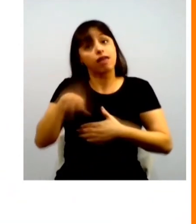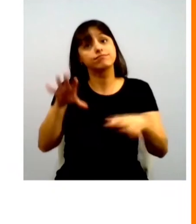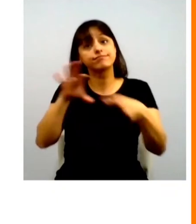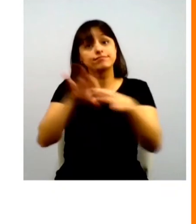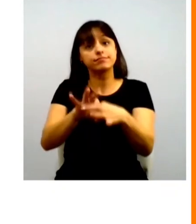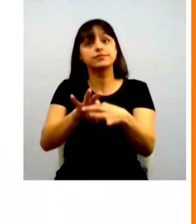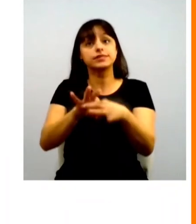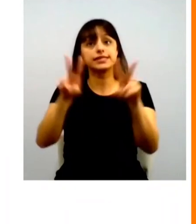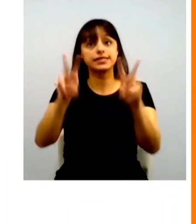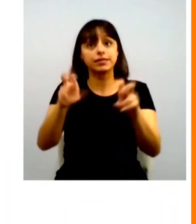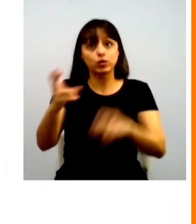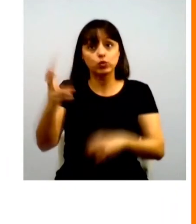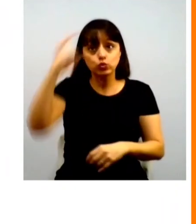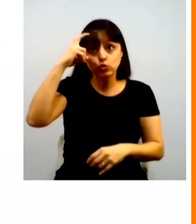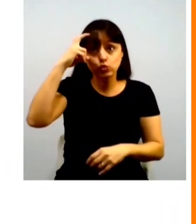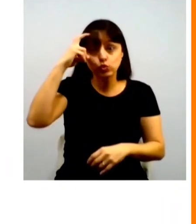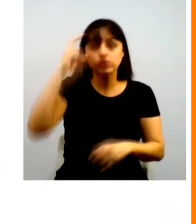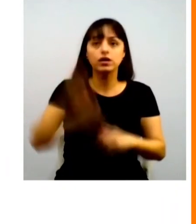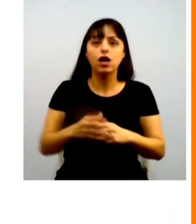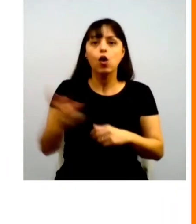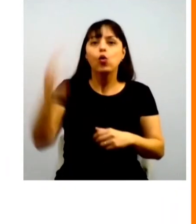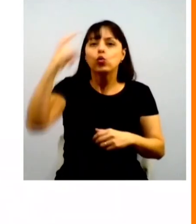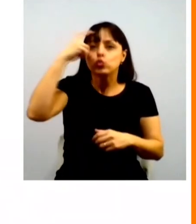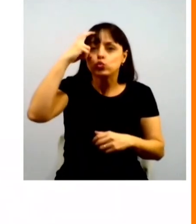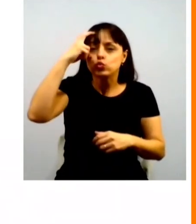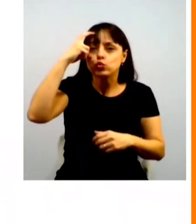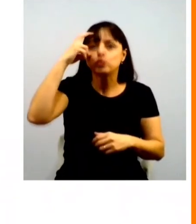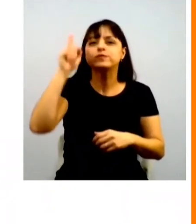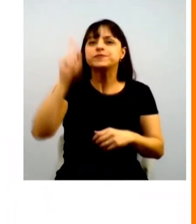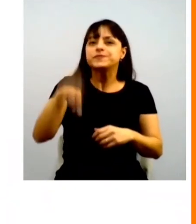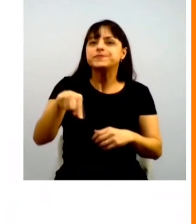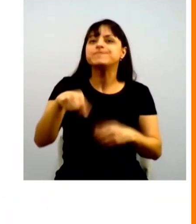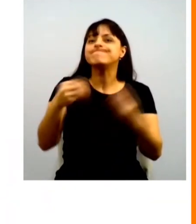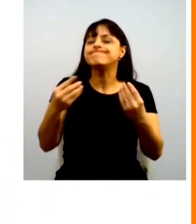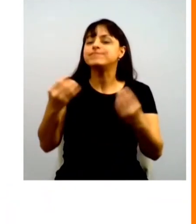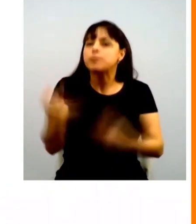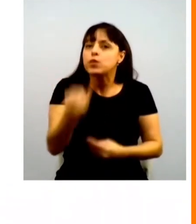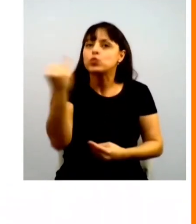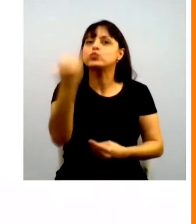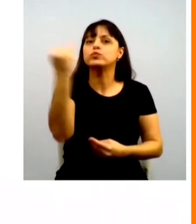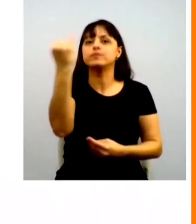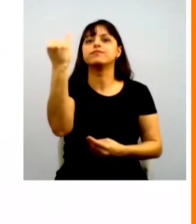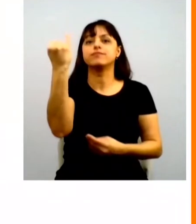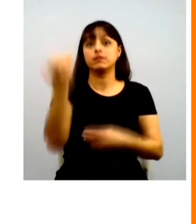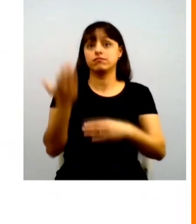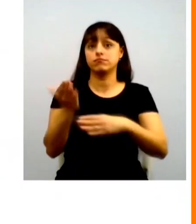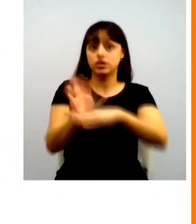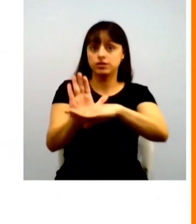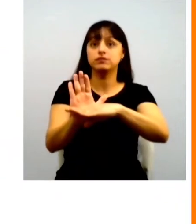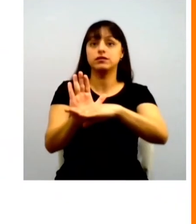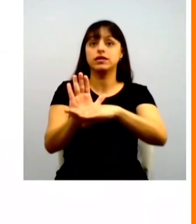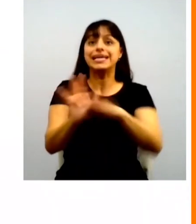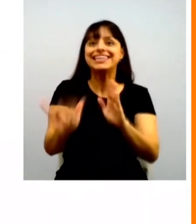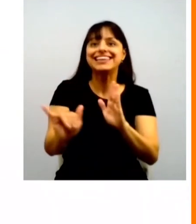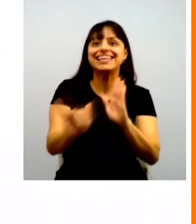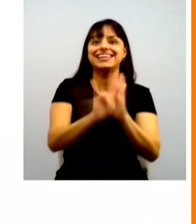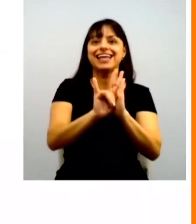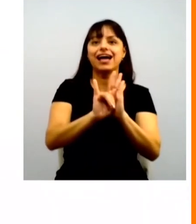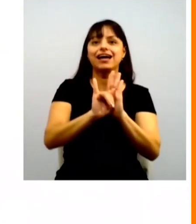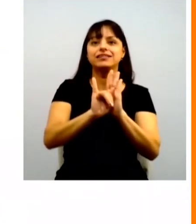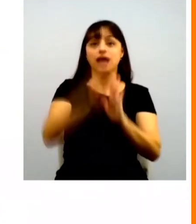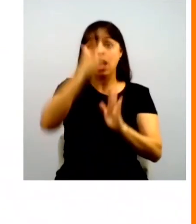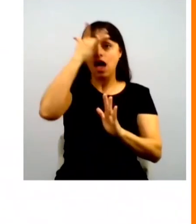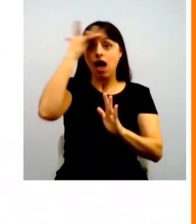cultura. A cultura é um elemento fundamental para a identidade e a autoestima das pessoas.